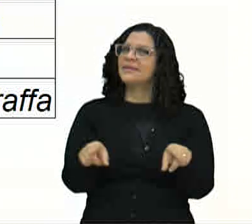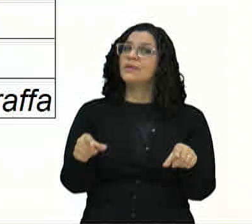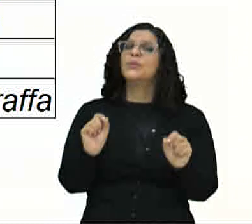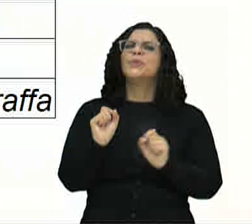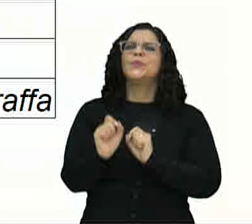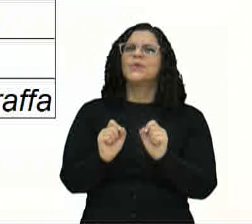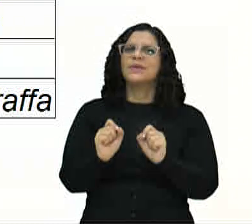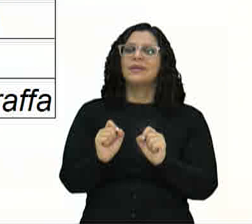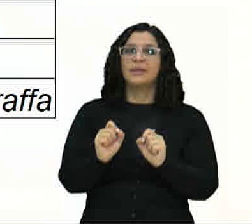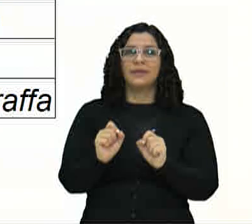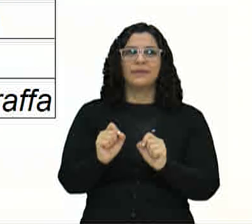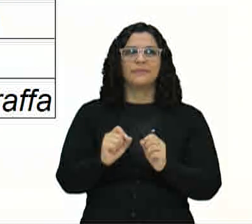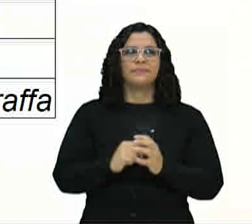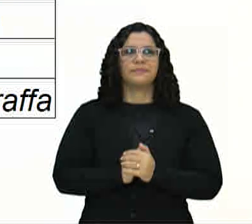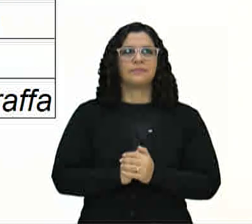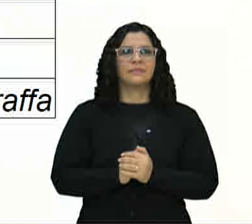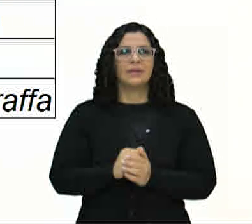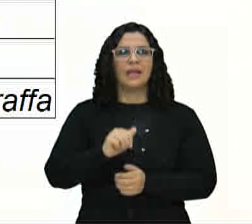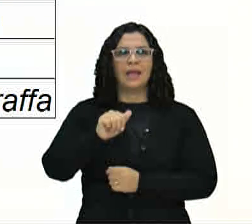a ordem